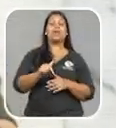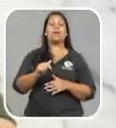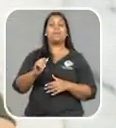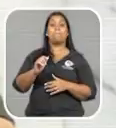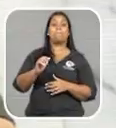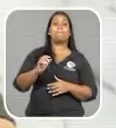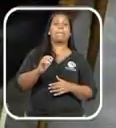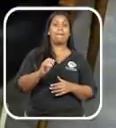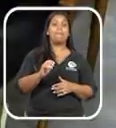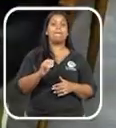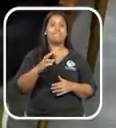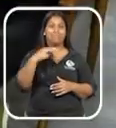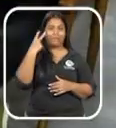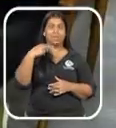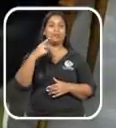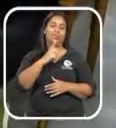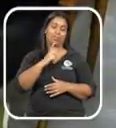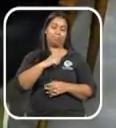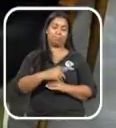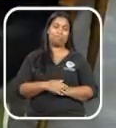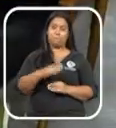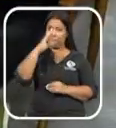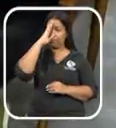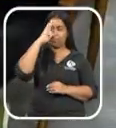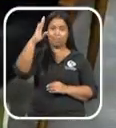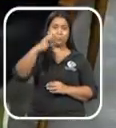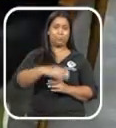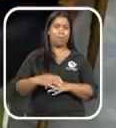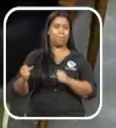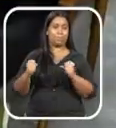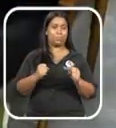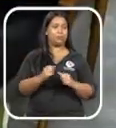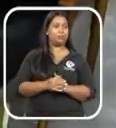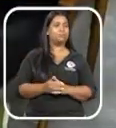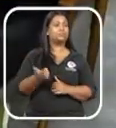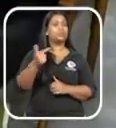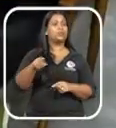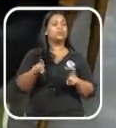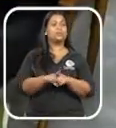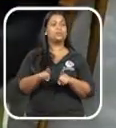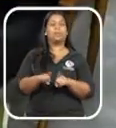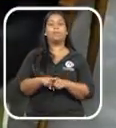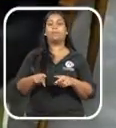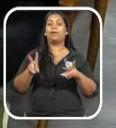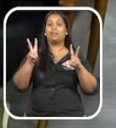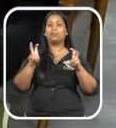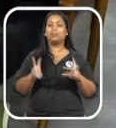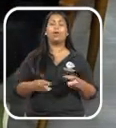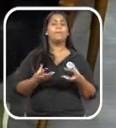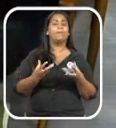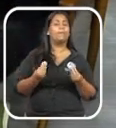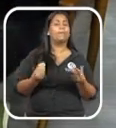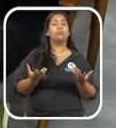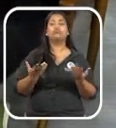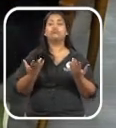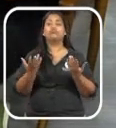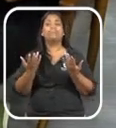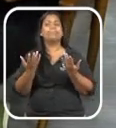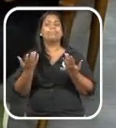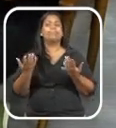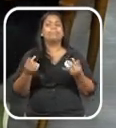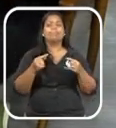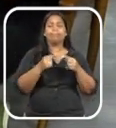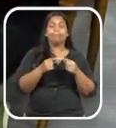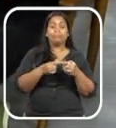A gente tem que falar de um outro assunto que também é muito relacionado, que apareceu agora no final do ano, já foi